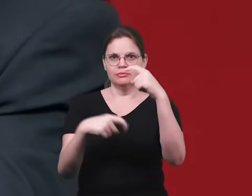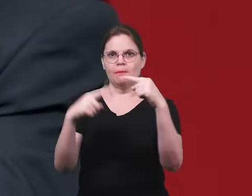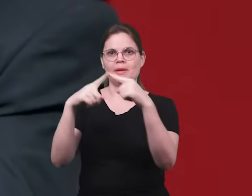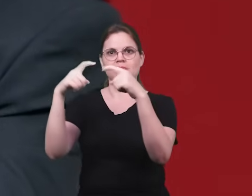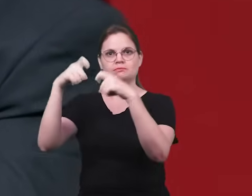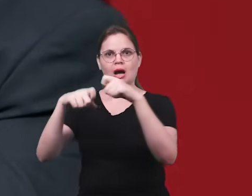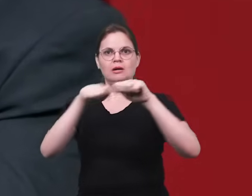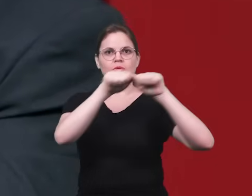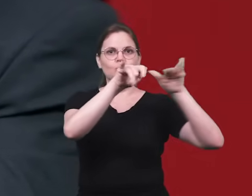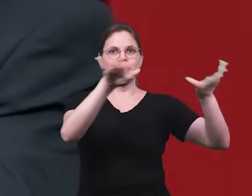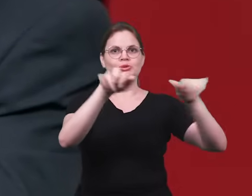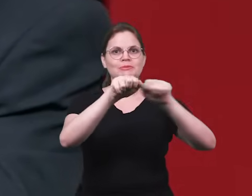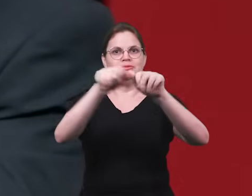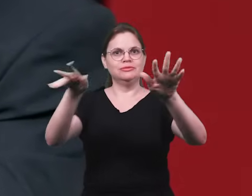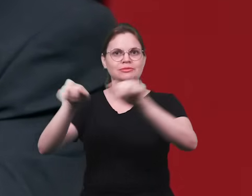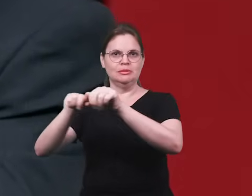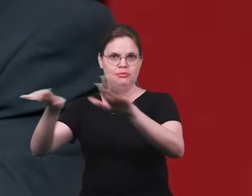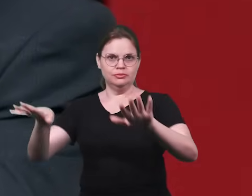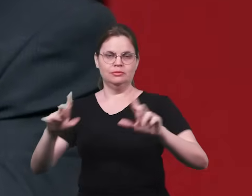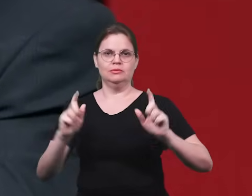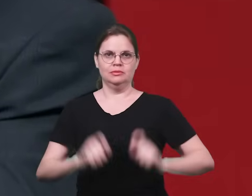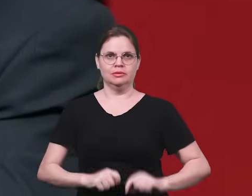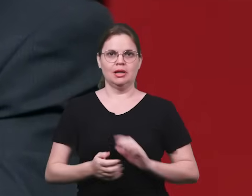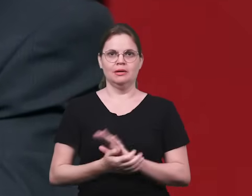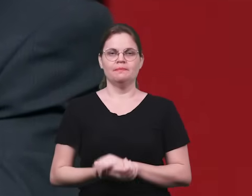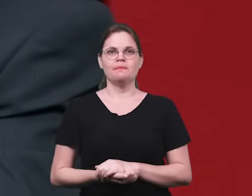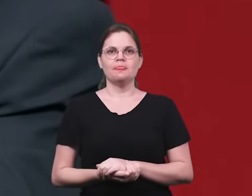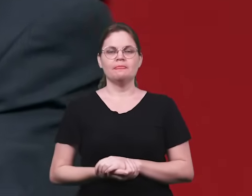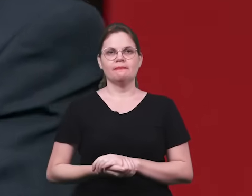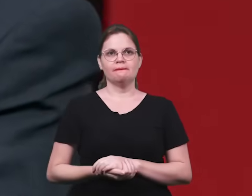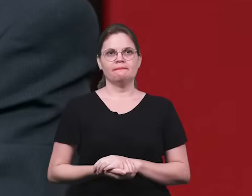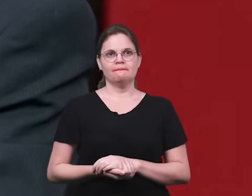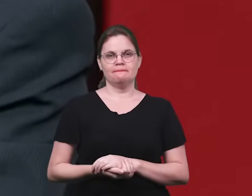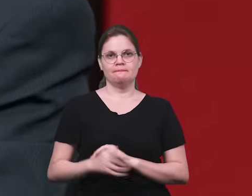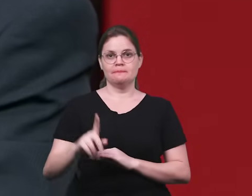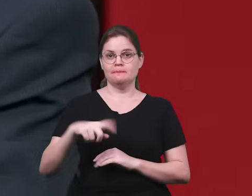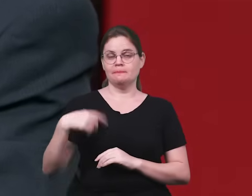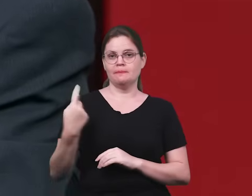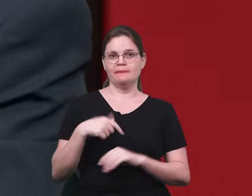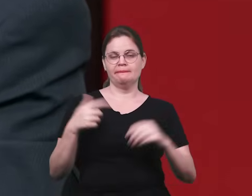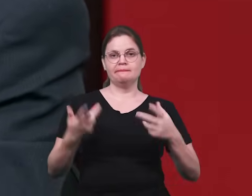medida em que estes seres vivos, eles foram criados. E a gente vai